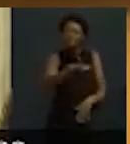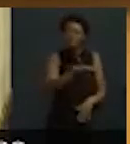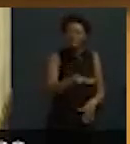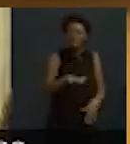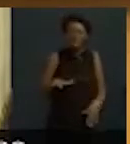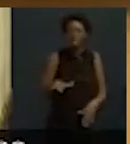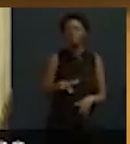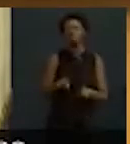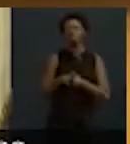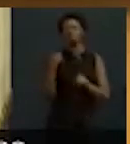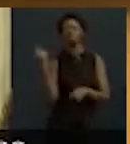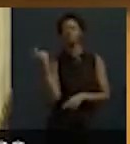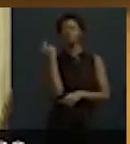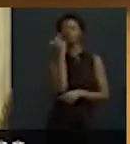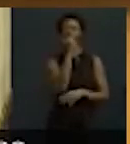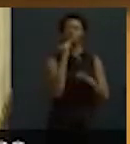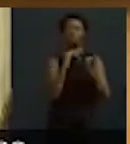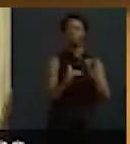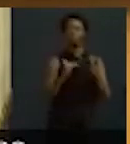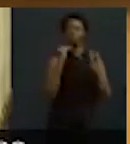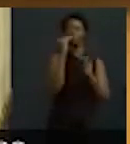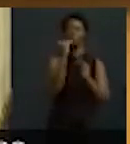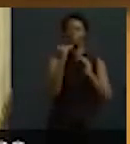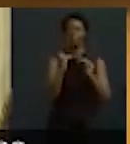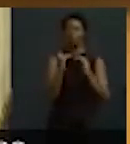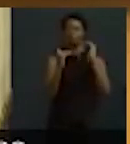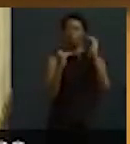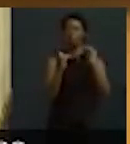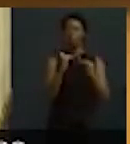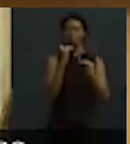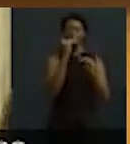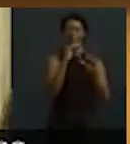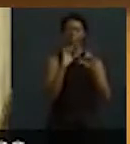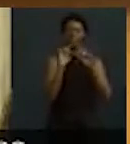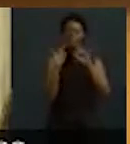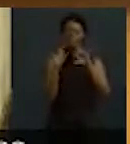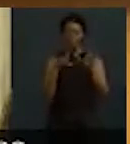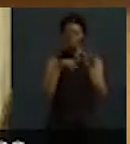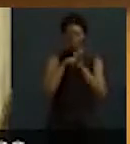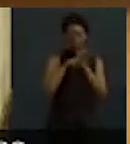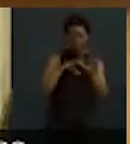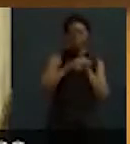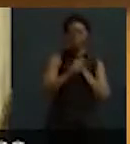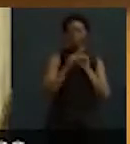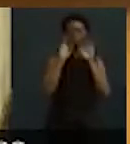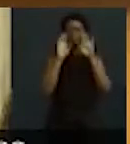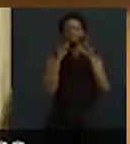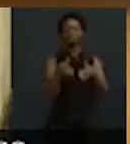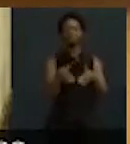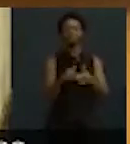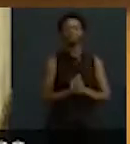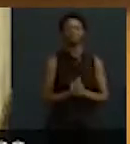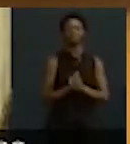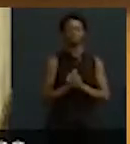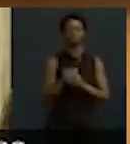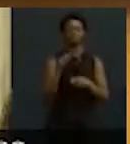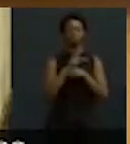alcançou elevados níveis de especialização em tutela coletiva